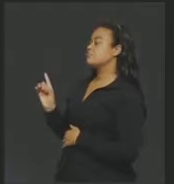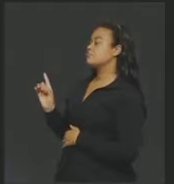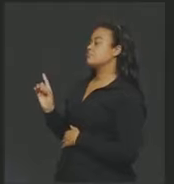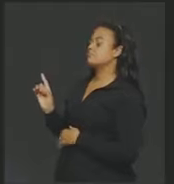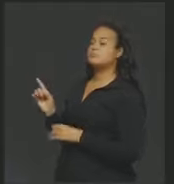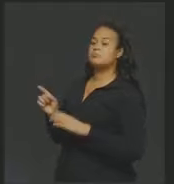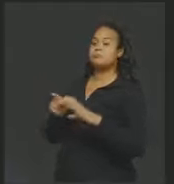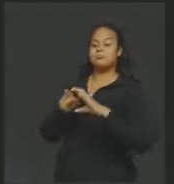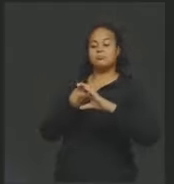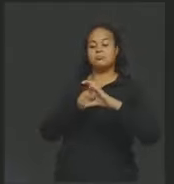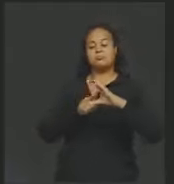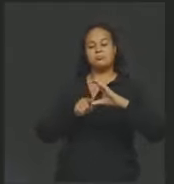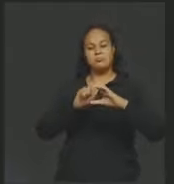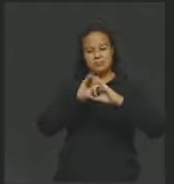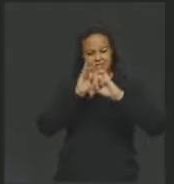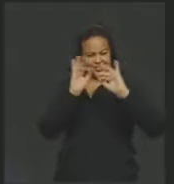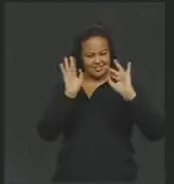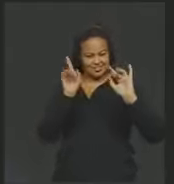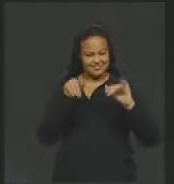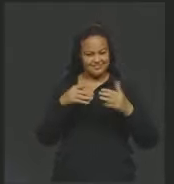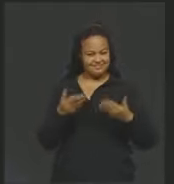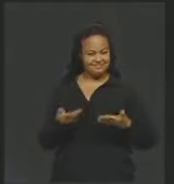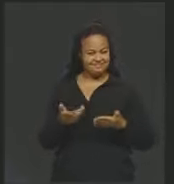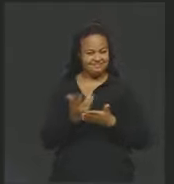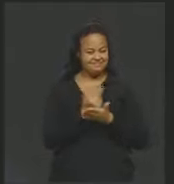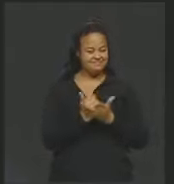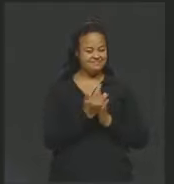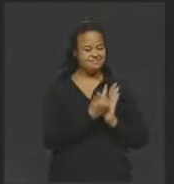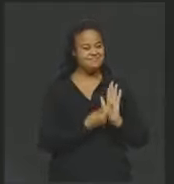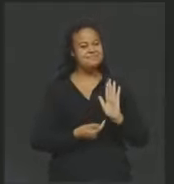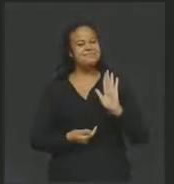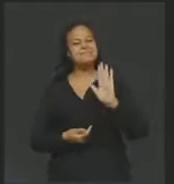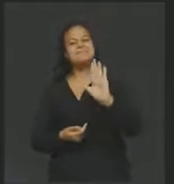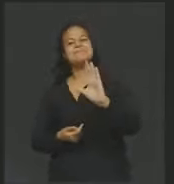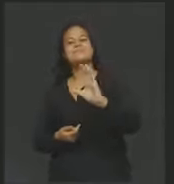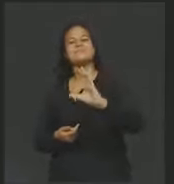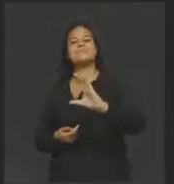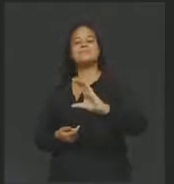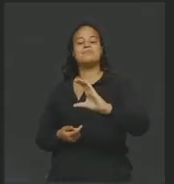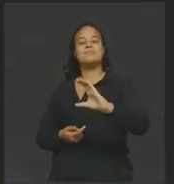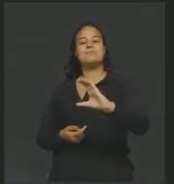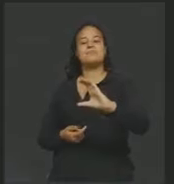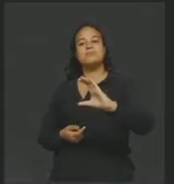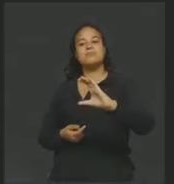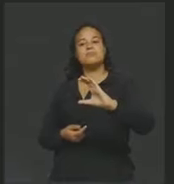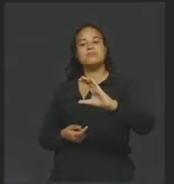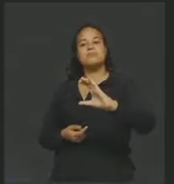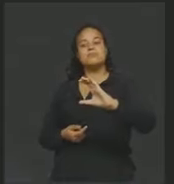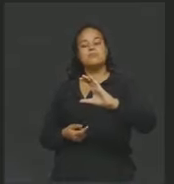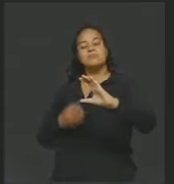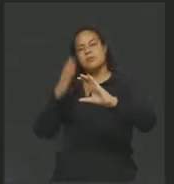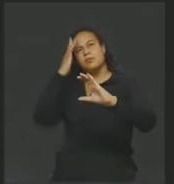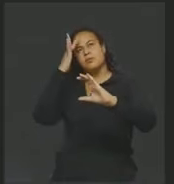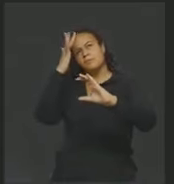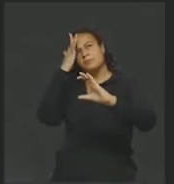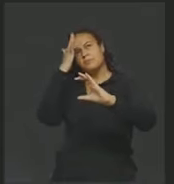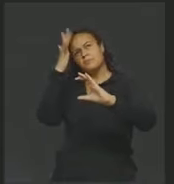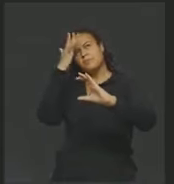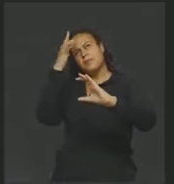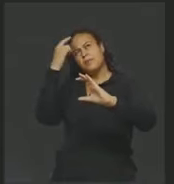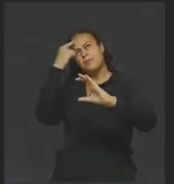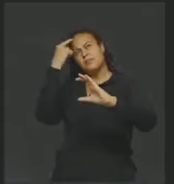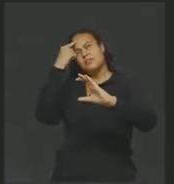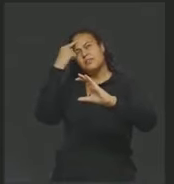mais claro quando a gente vê uma figura, ó. Então aqui a gente tem aqui, pode imaginar que essa parte de cima aqui, ó, você pode pensar